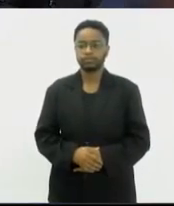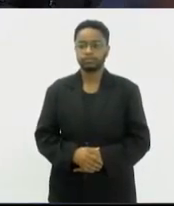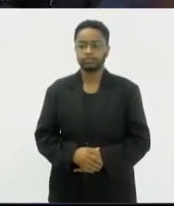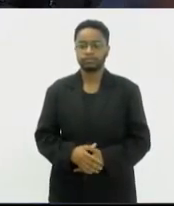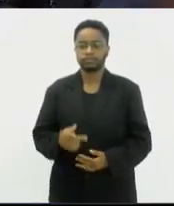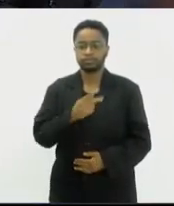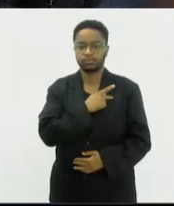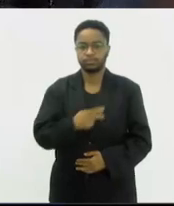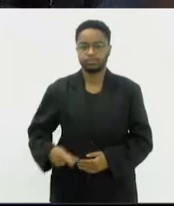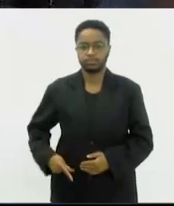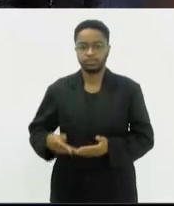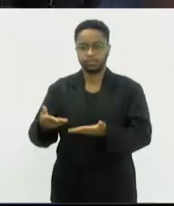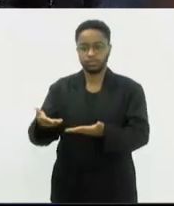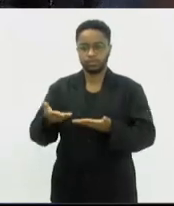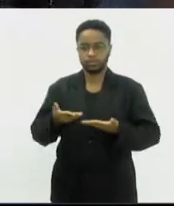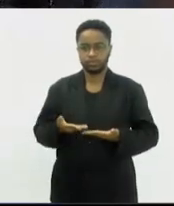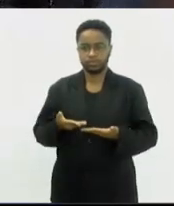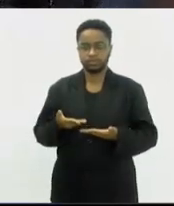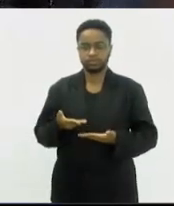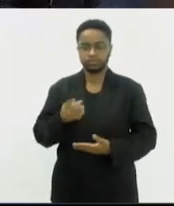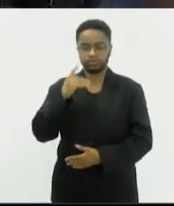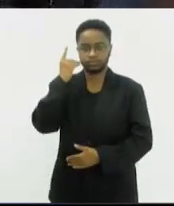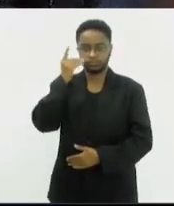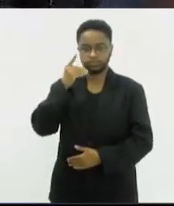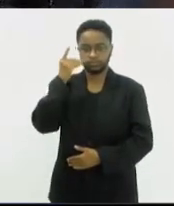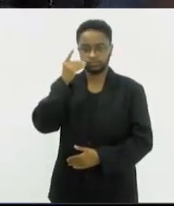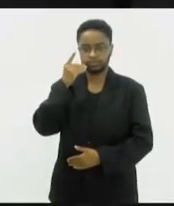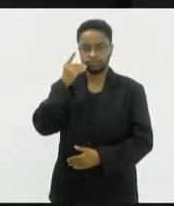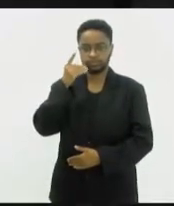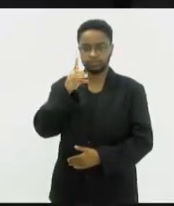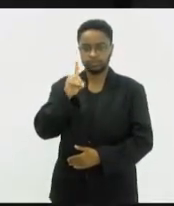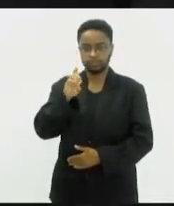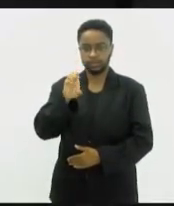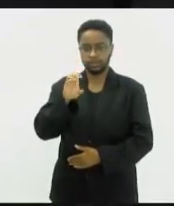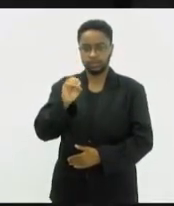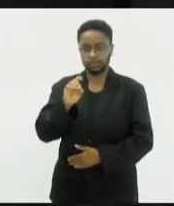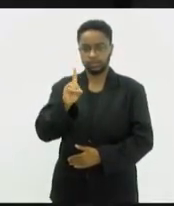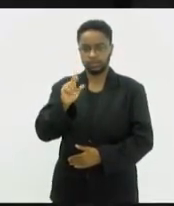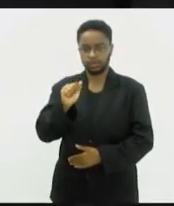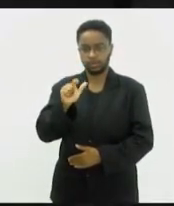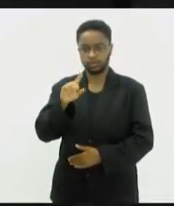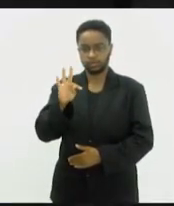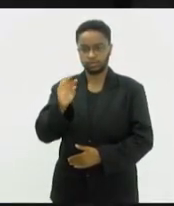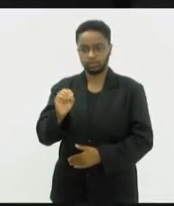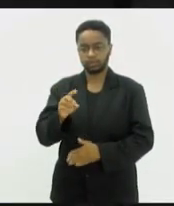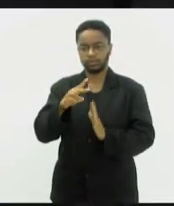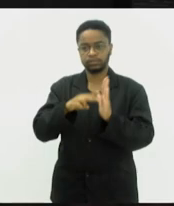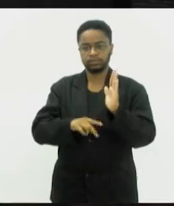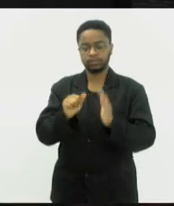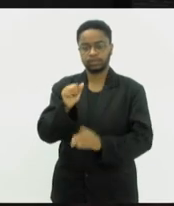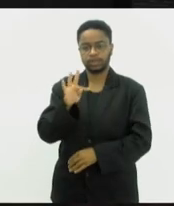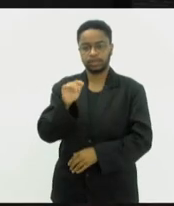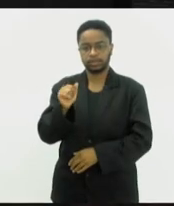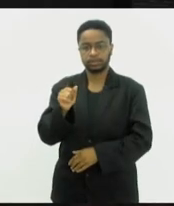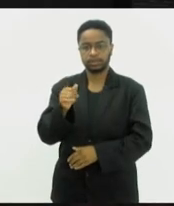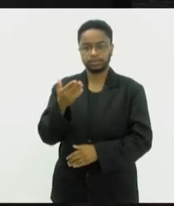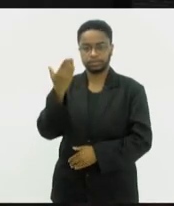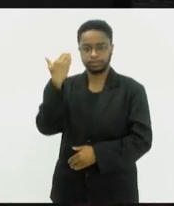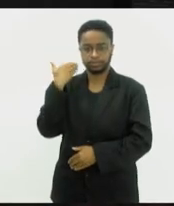A presidência convida ao nobre deputado Dr. Deodal para fazer a leitura da ata da sessão